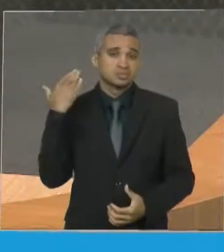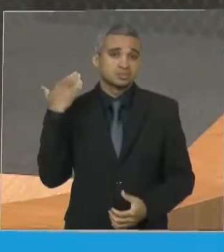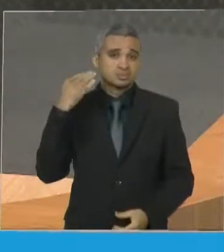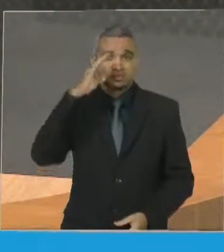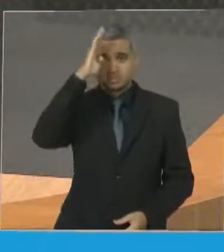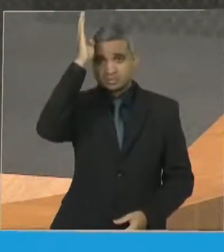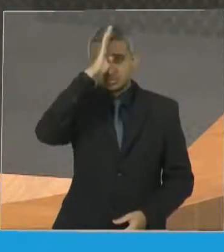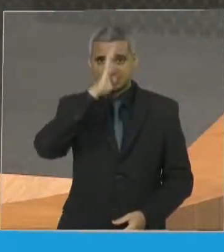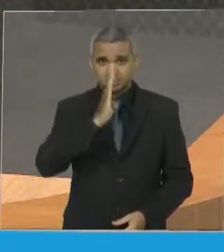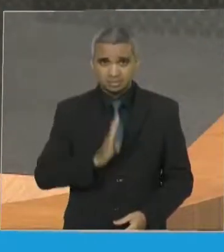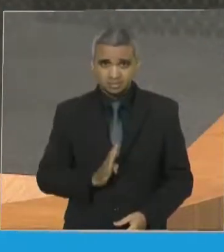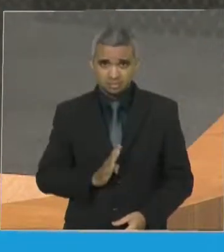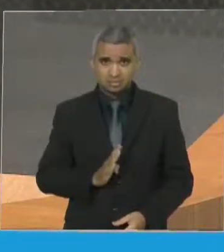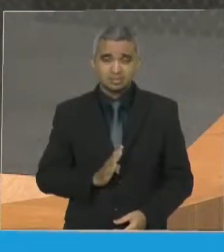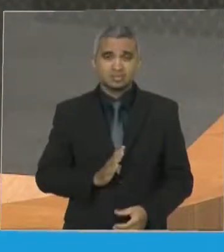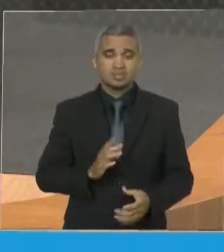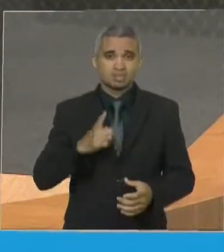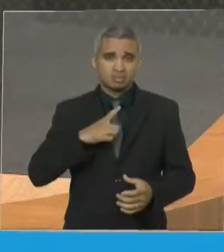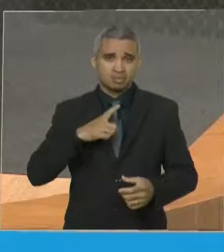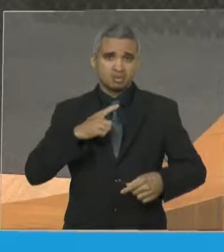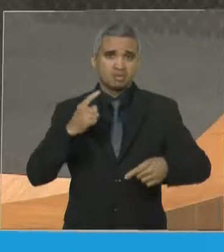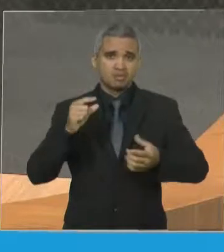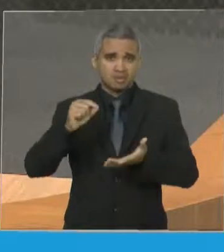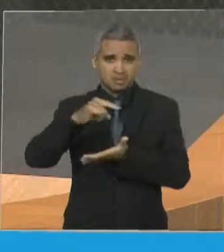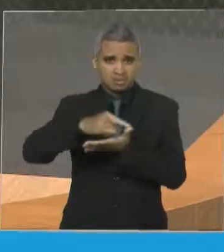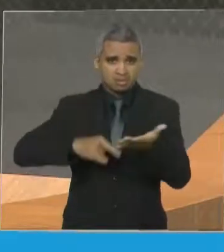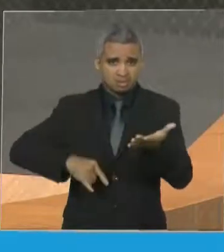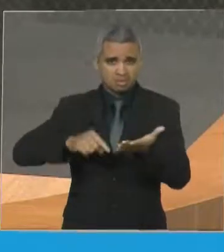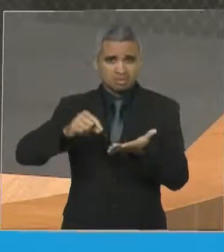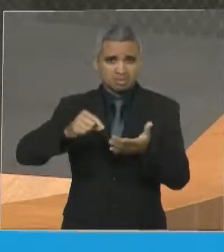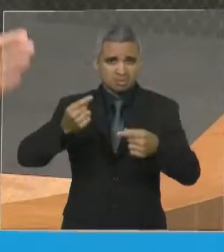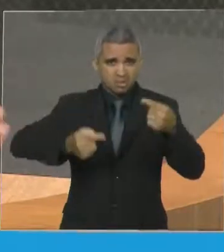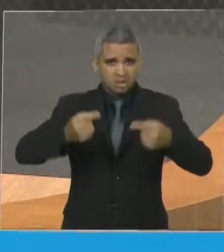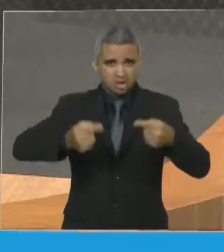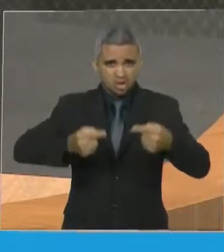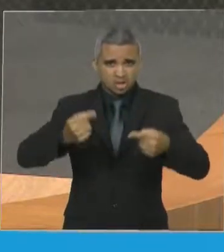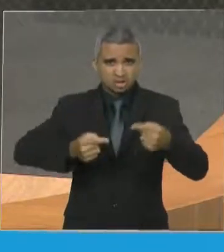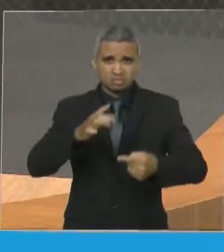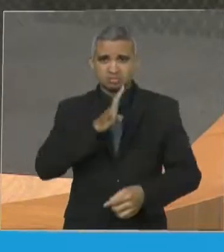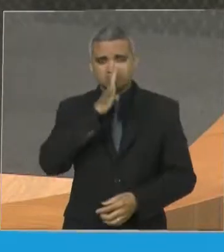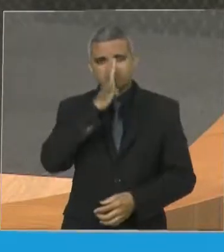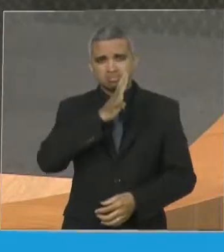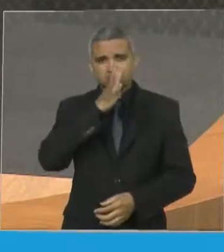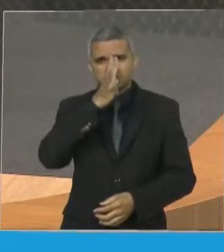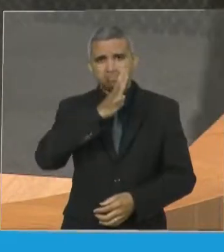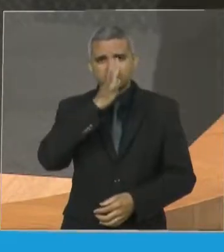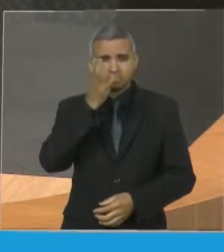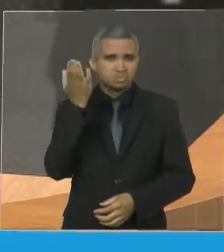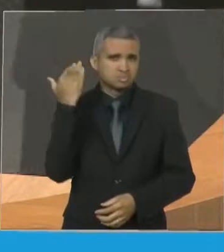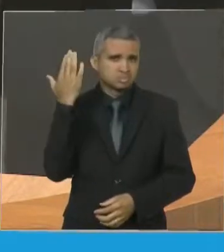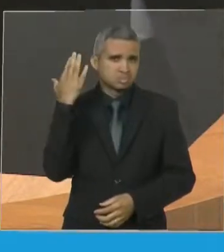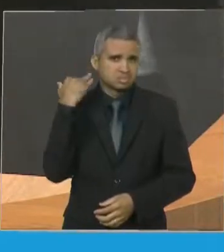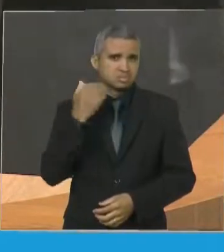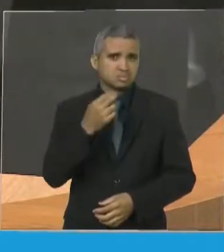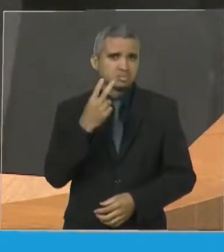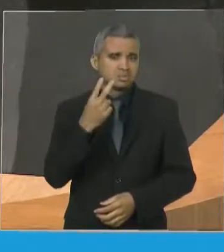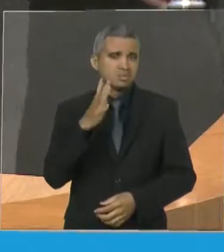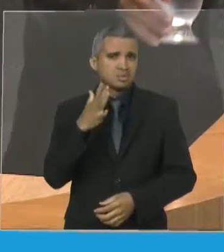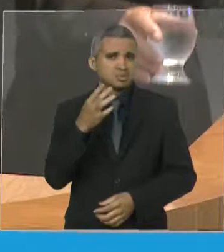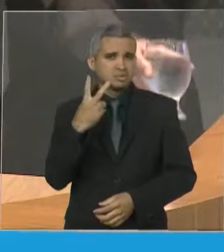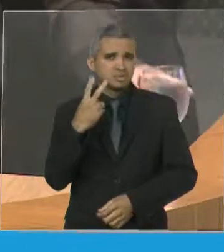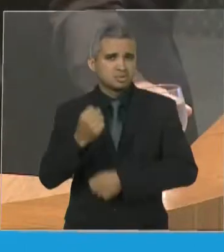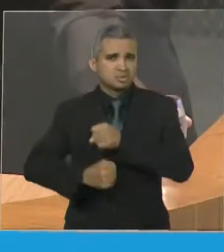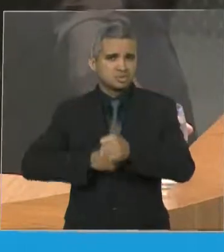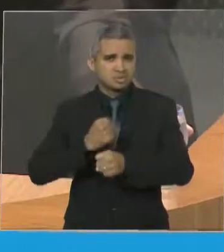política equivocada com relação à nação de Israel, os últimos governos que passaram. Então, de 2 anos para cá,